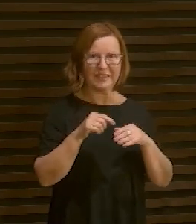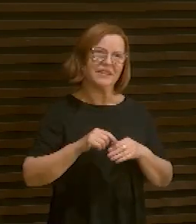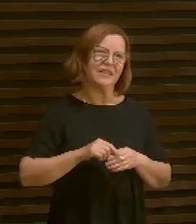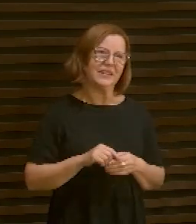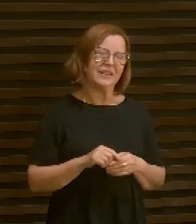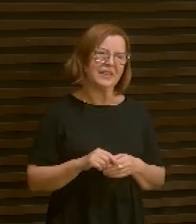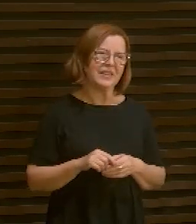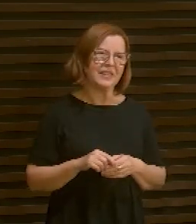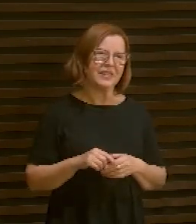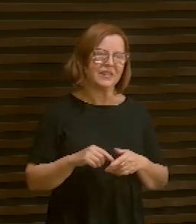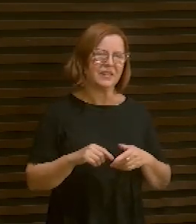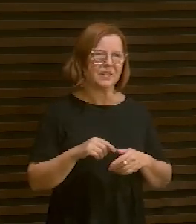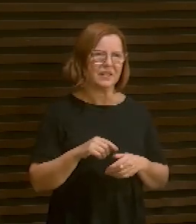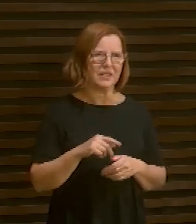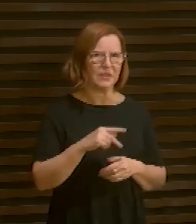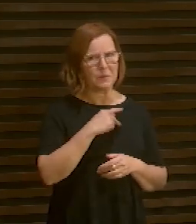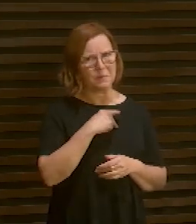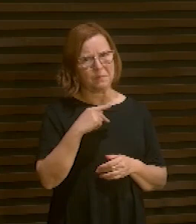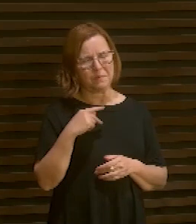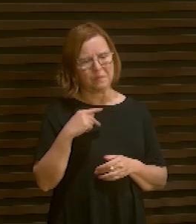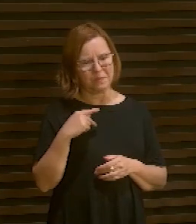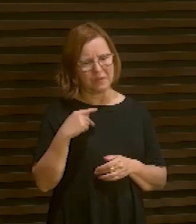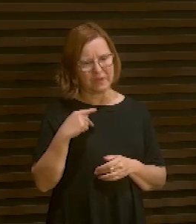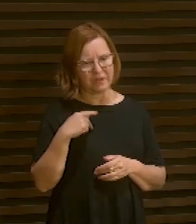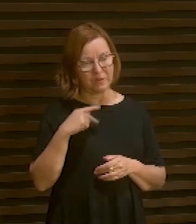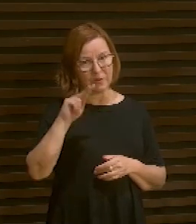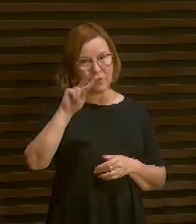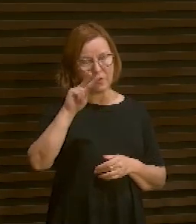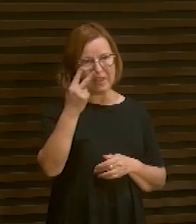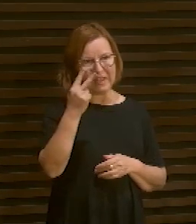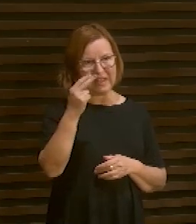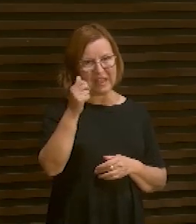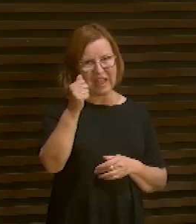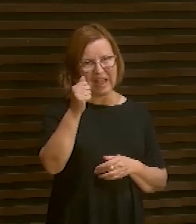de pastores lá do Haiti